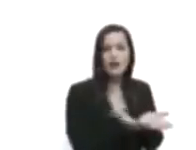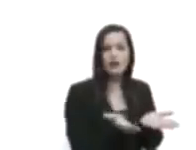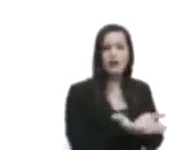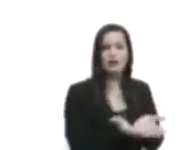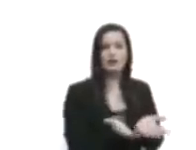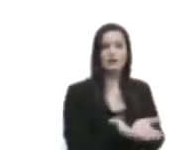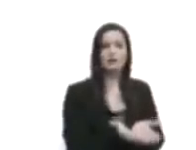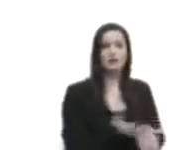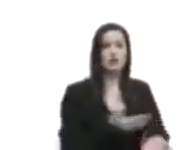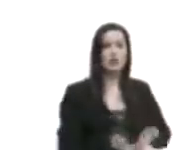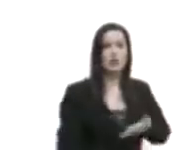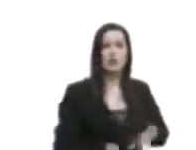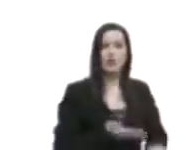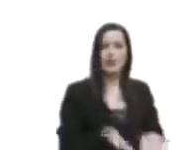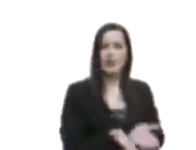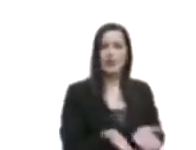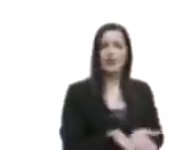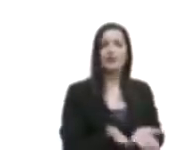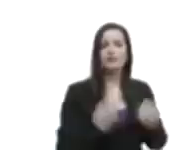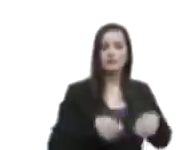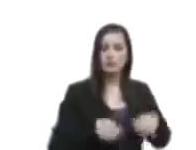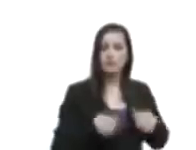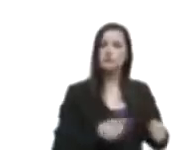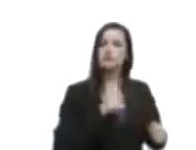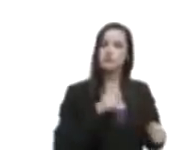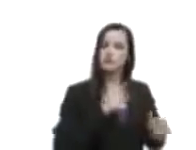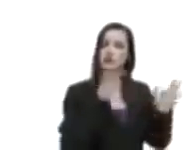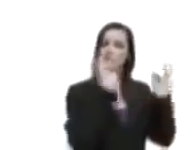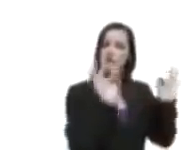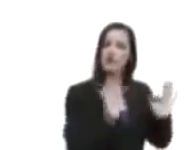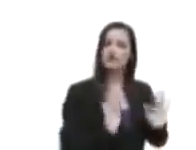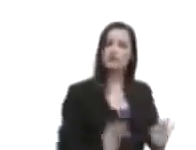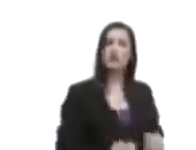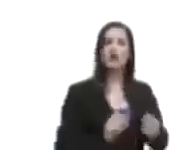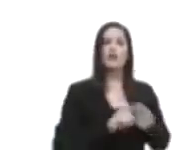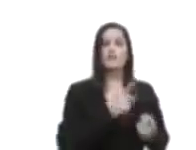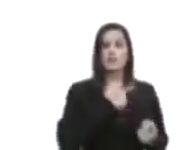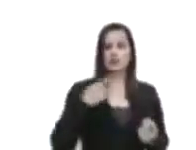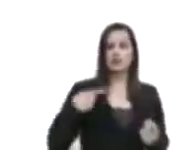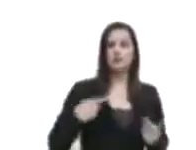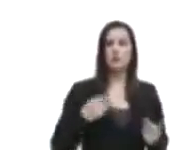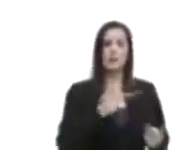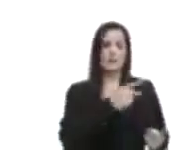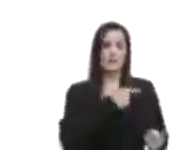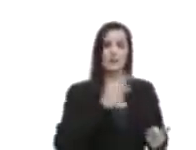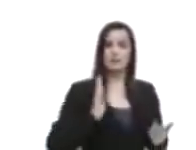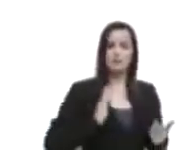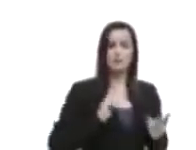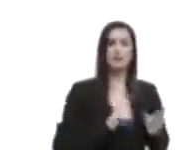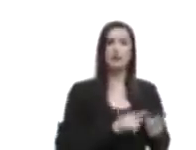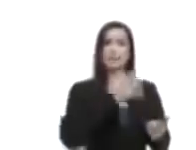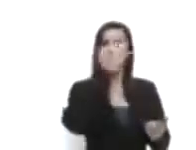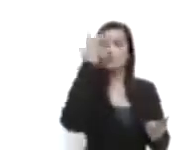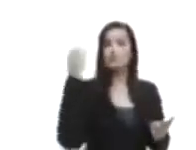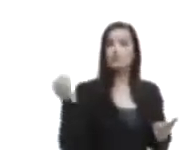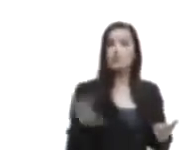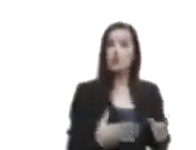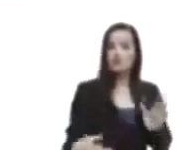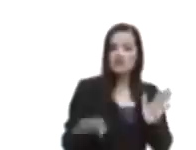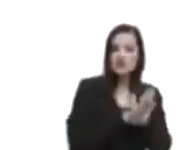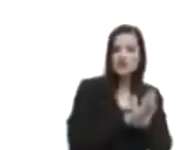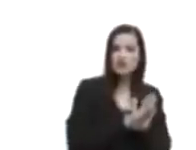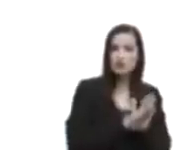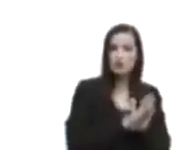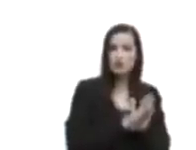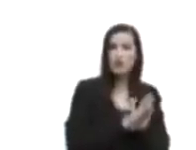os crentes possuem as bem-aventuranças, pastores, presbíteros, novos convertidos, qualquer que